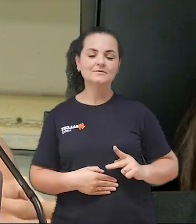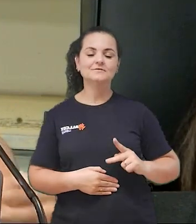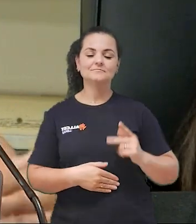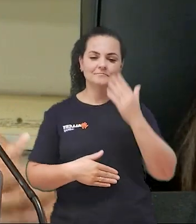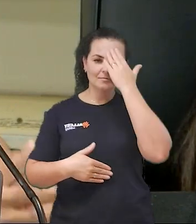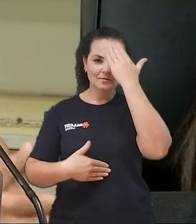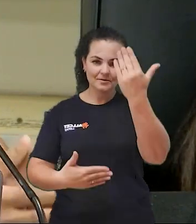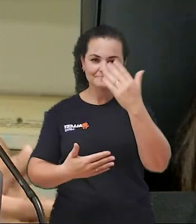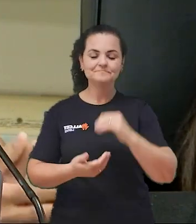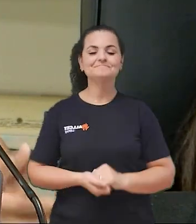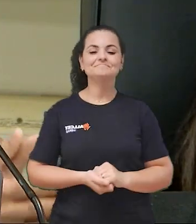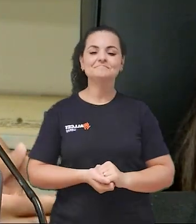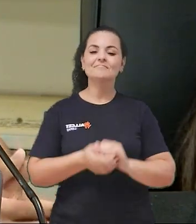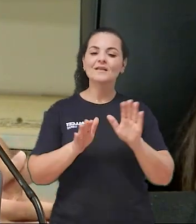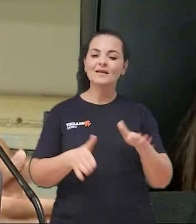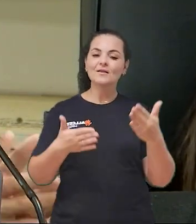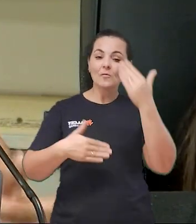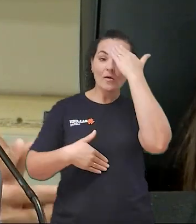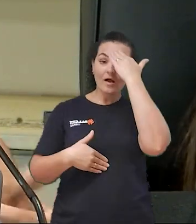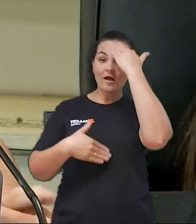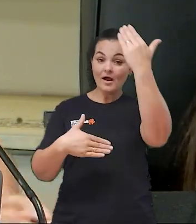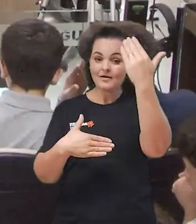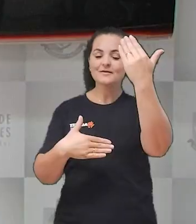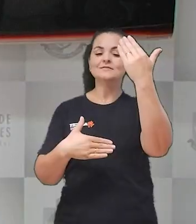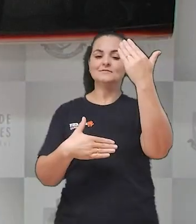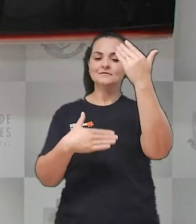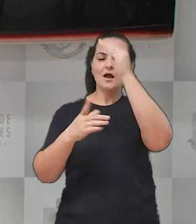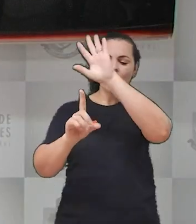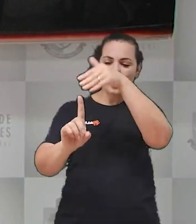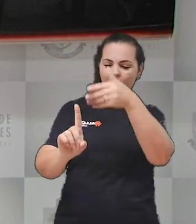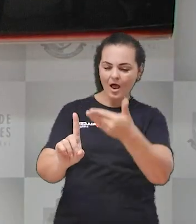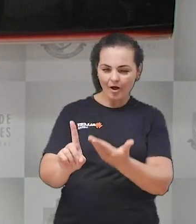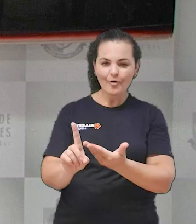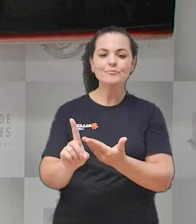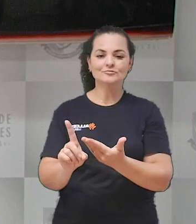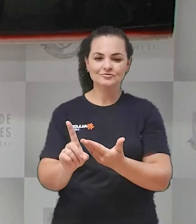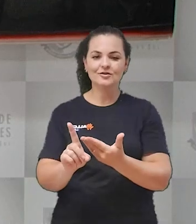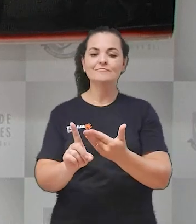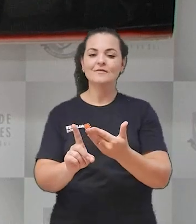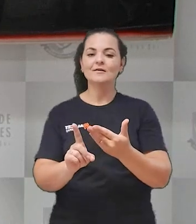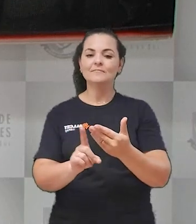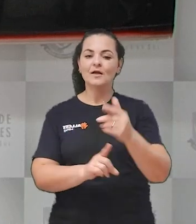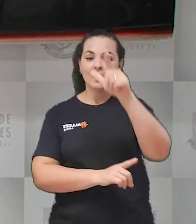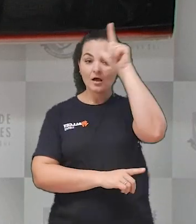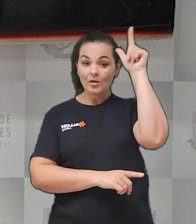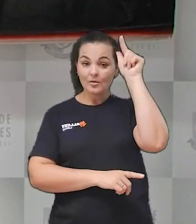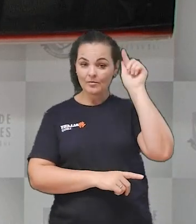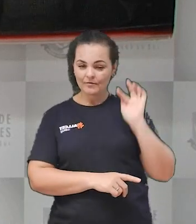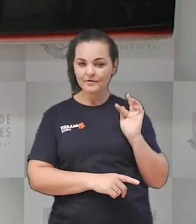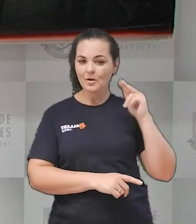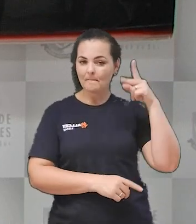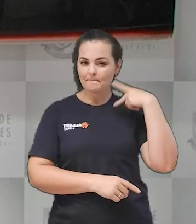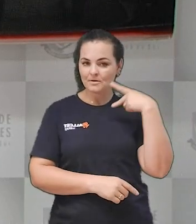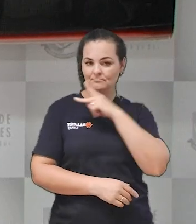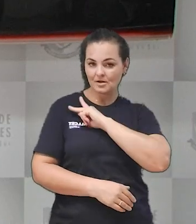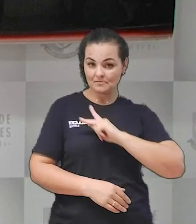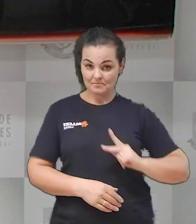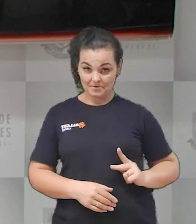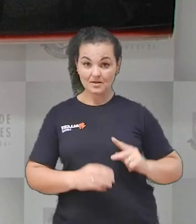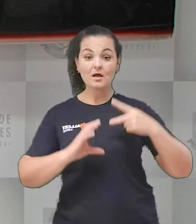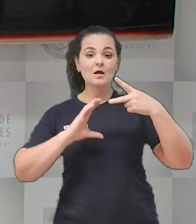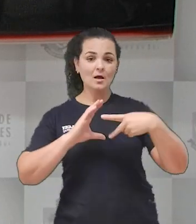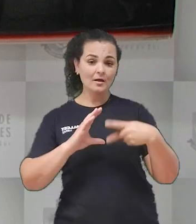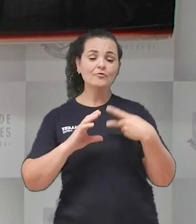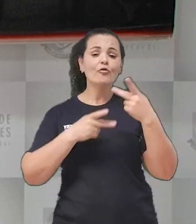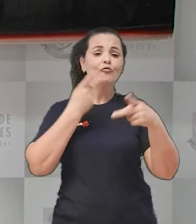normal a gente só tem agradecer ao senhor obrigado ao agradecer a homenagem na Tribuna do Legislativo o vereador